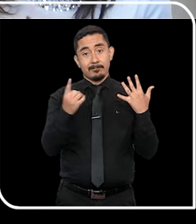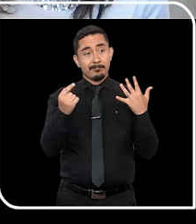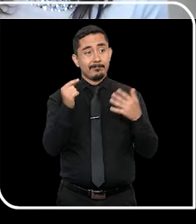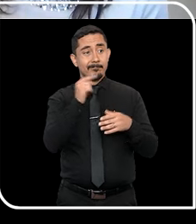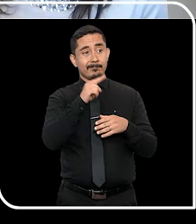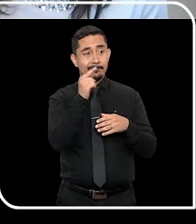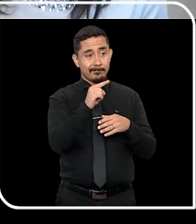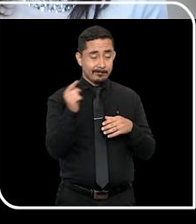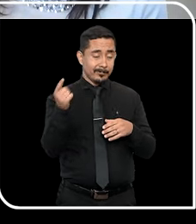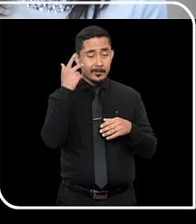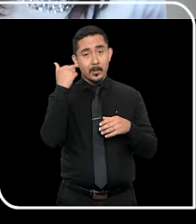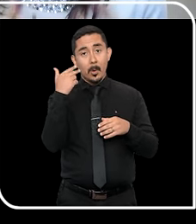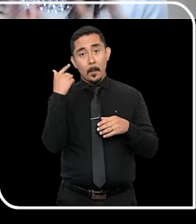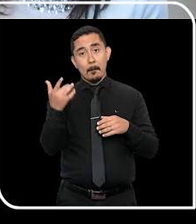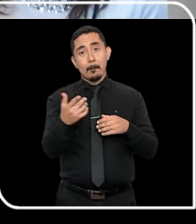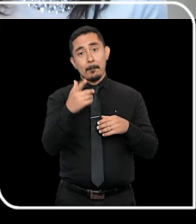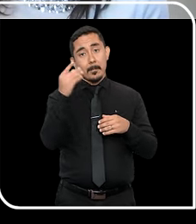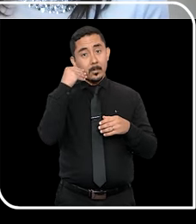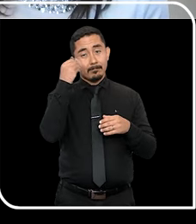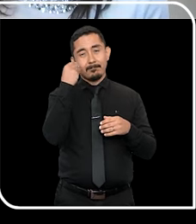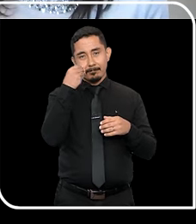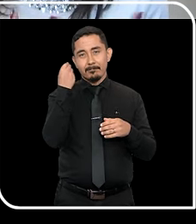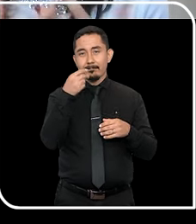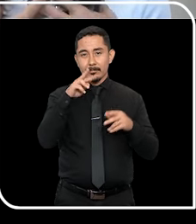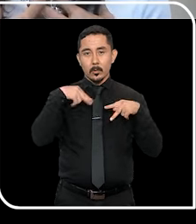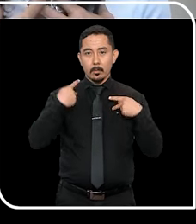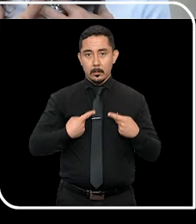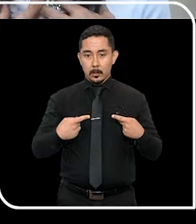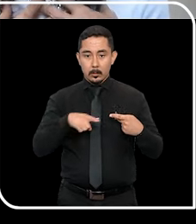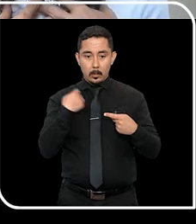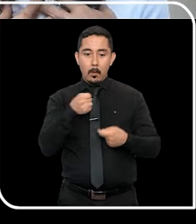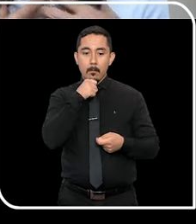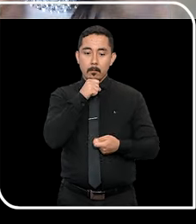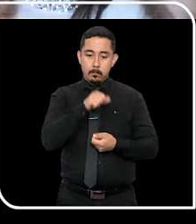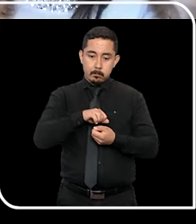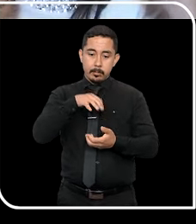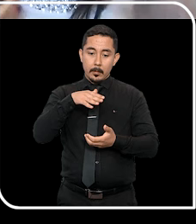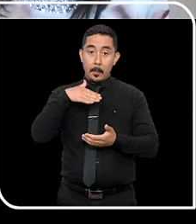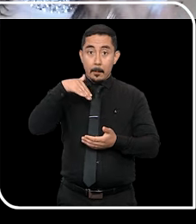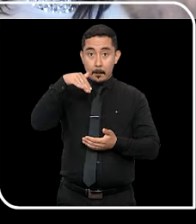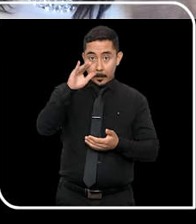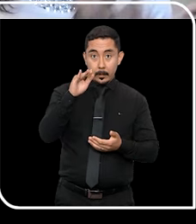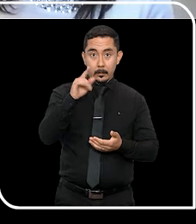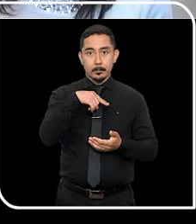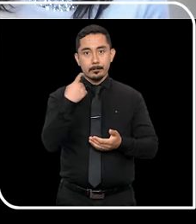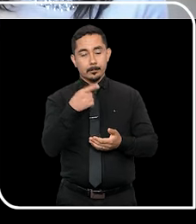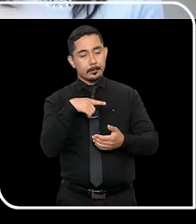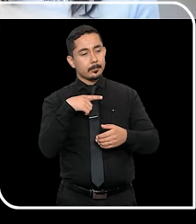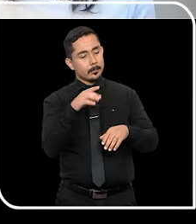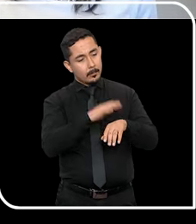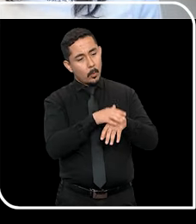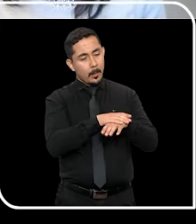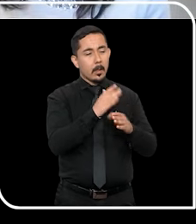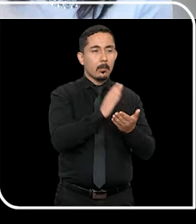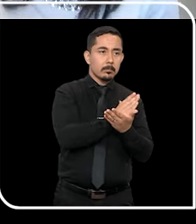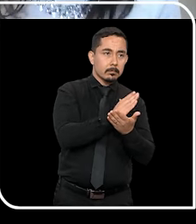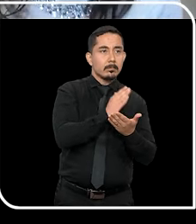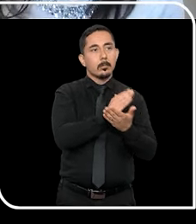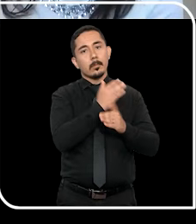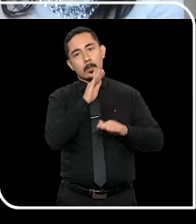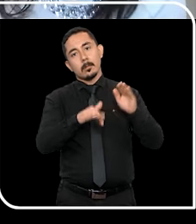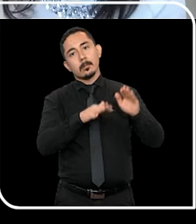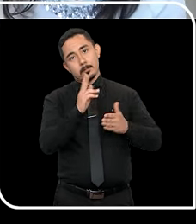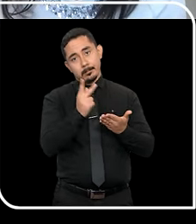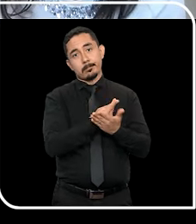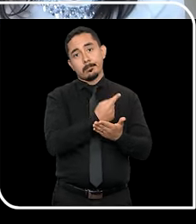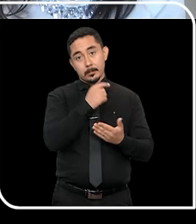mais comum das experiências humanas e quanto mais a gente envelhecer a gente vai experienciar algum momento que seja uma dificuldade auditiva uma dificuldade motora estamos